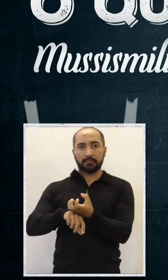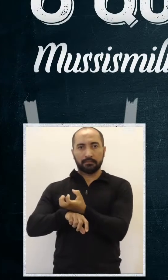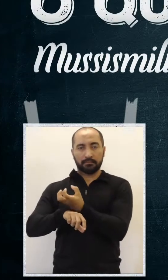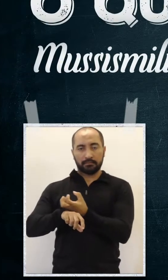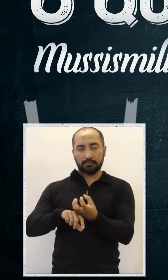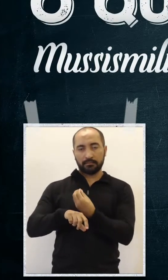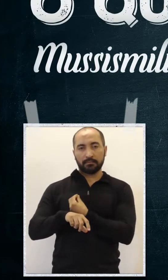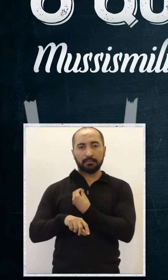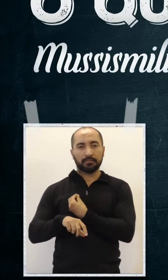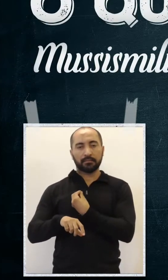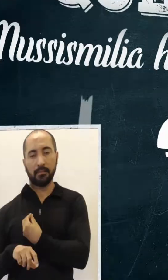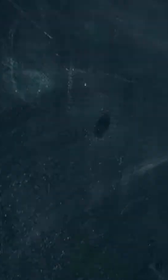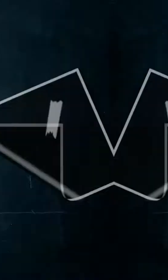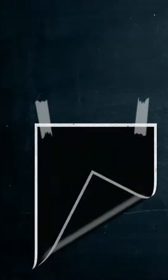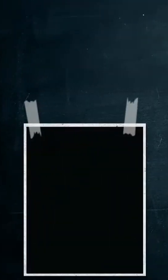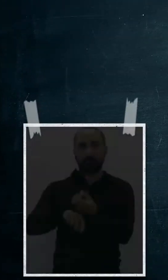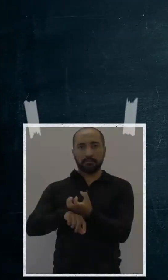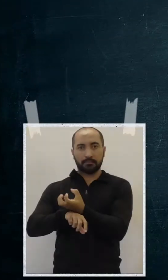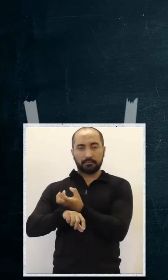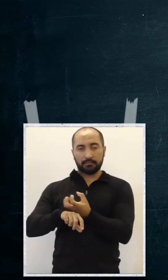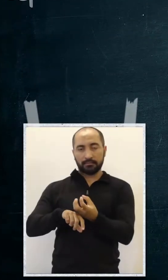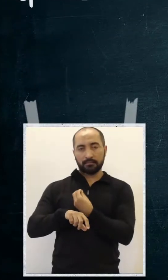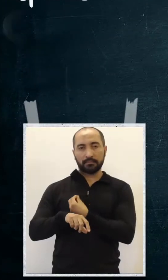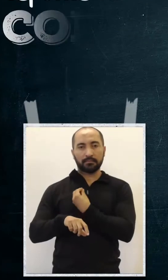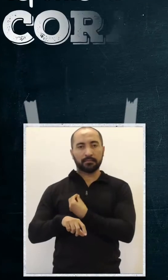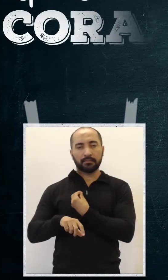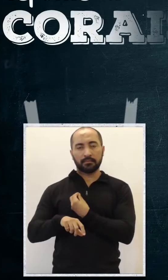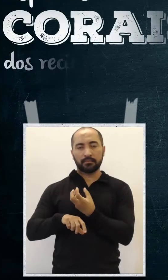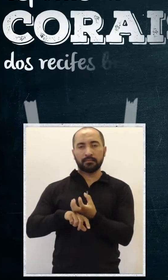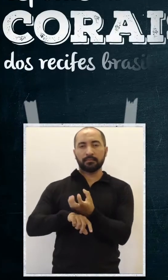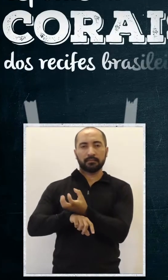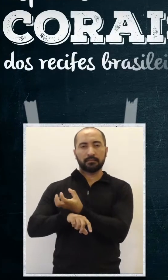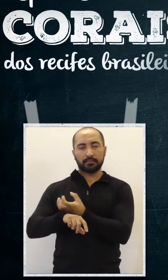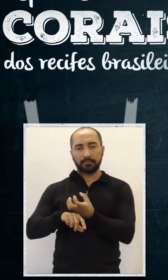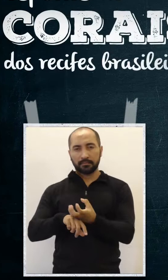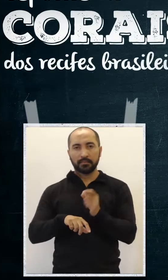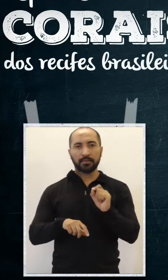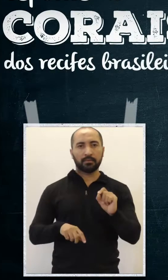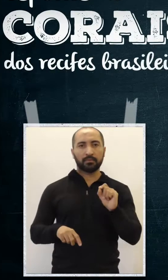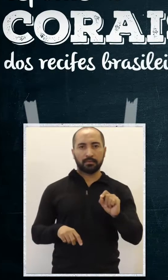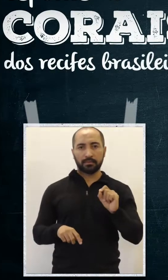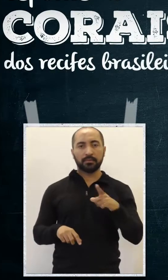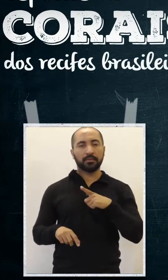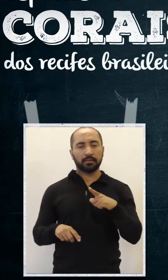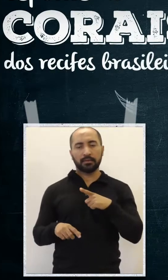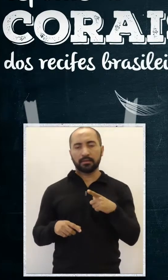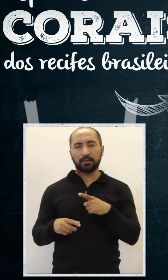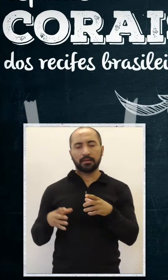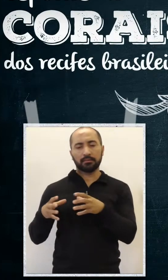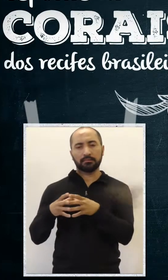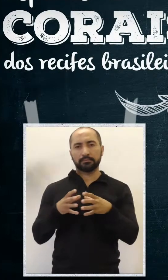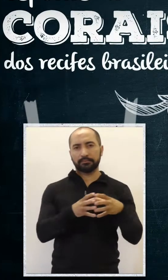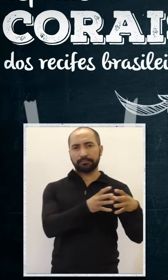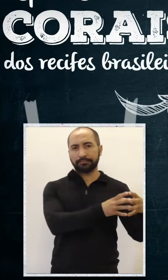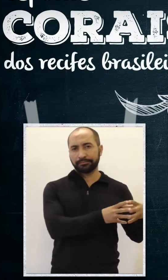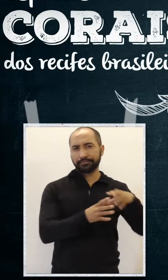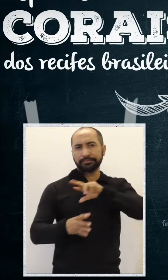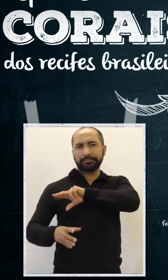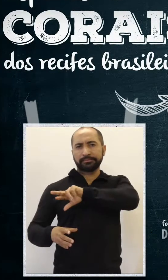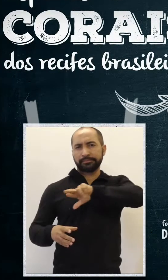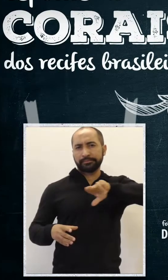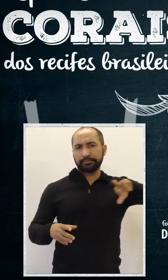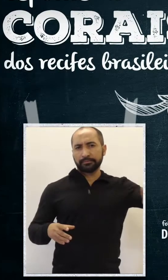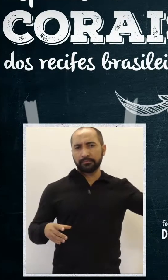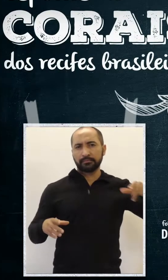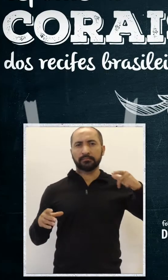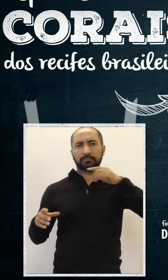Mas o que é Mucismilia hart? Dentre as espécies de corais pertencentes aos recifes brasileiros, se destacam as espécies do gênero Mucismilia, sendo um